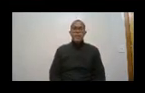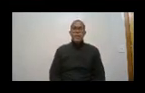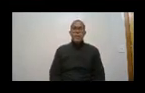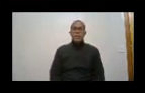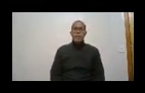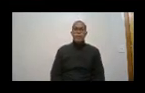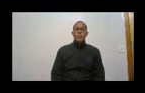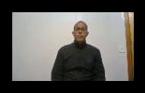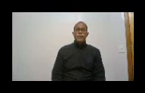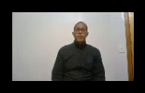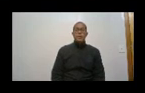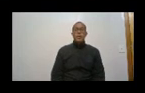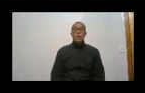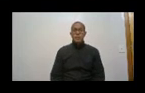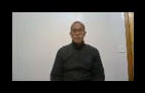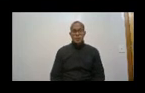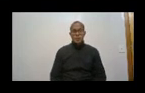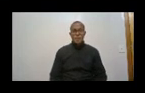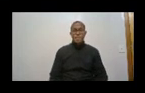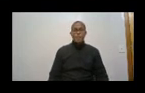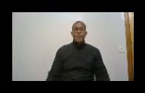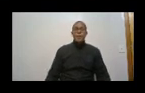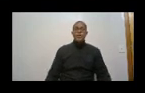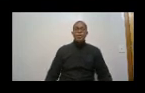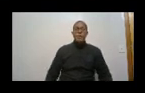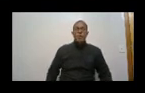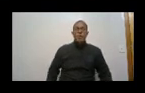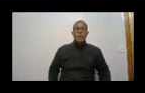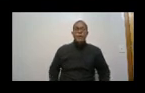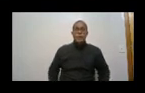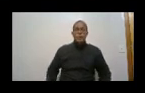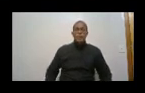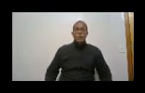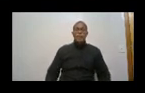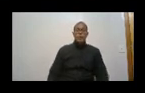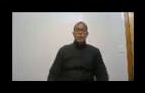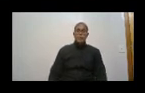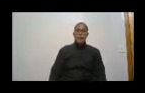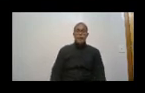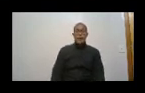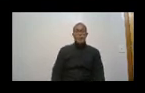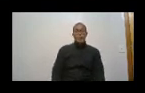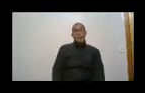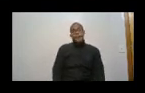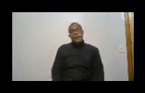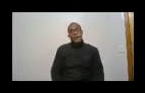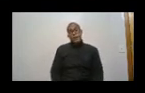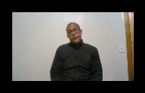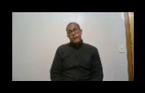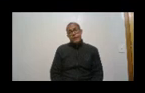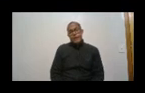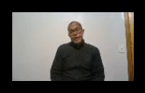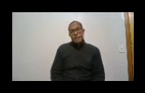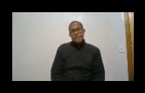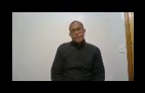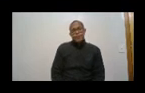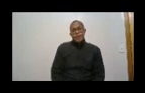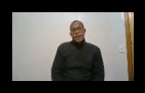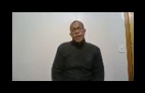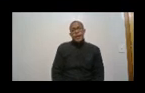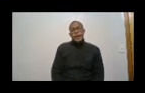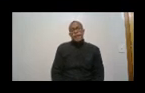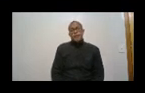Estuda quantitativo dos efeitos biológicos, estuda o efeito terapêutico esperado. Por que o efeito